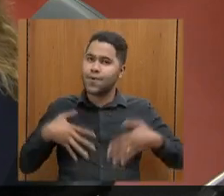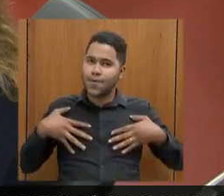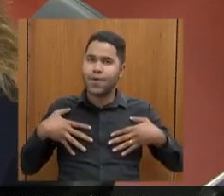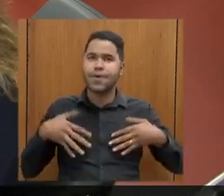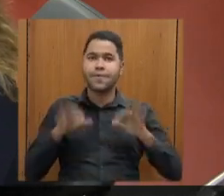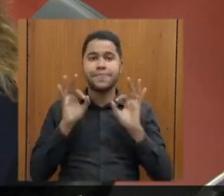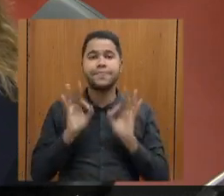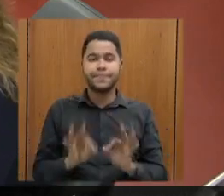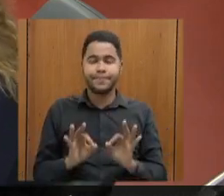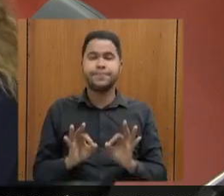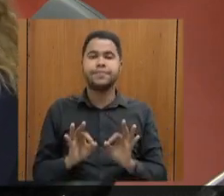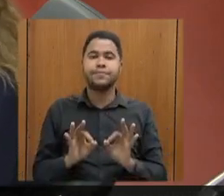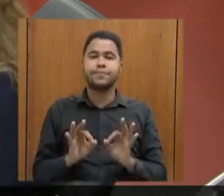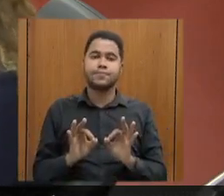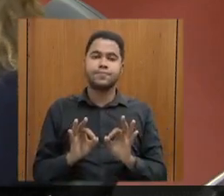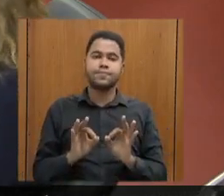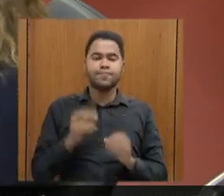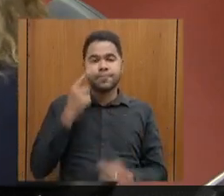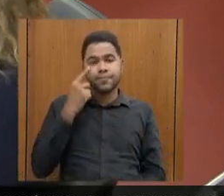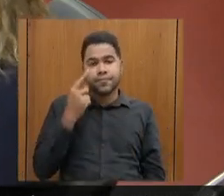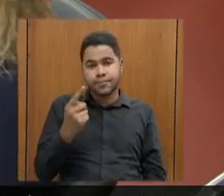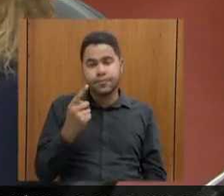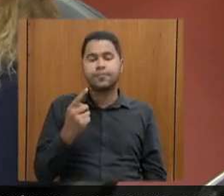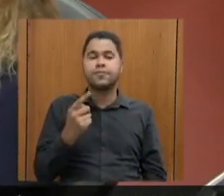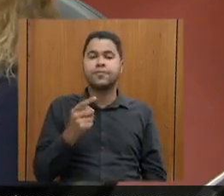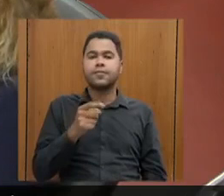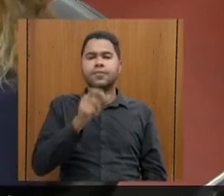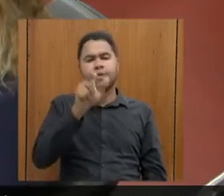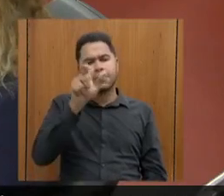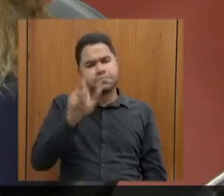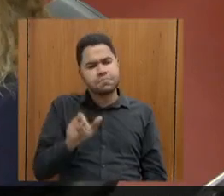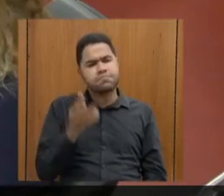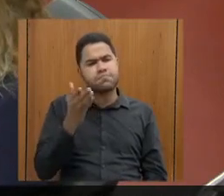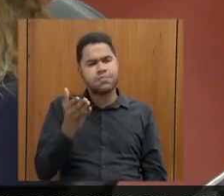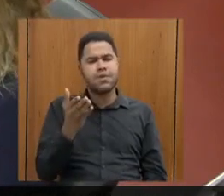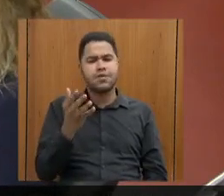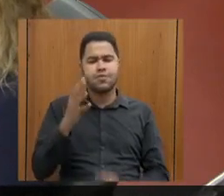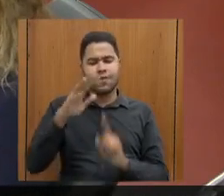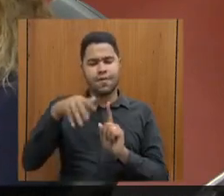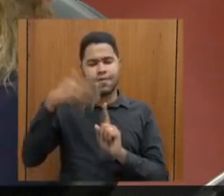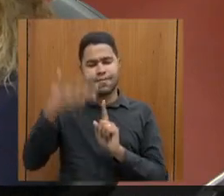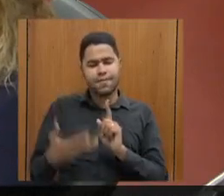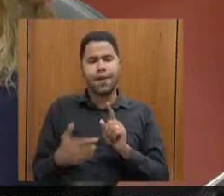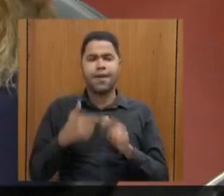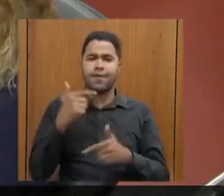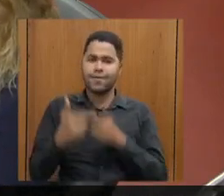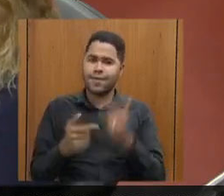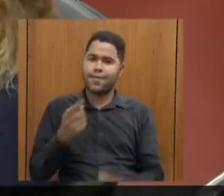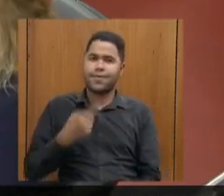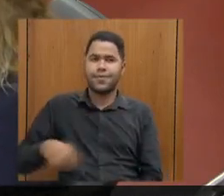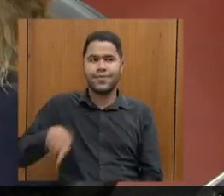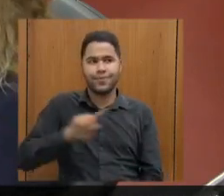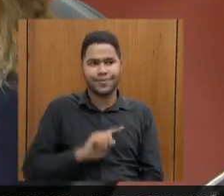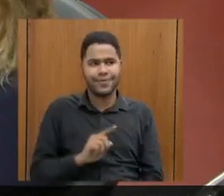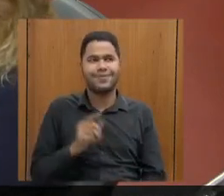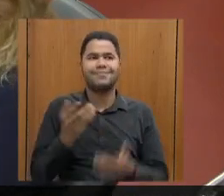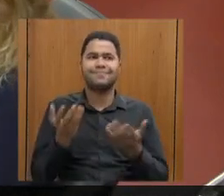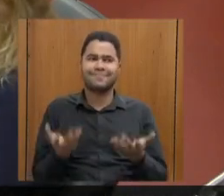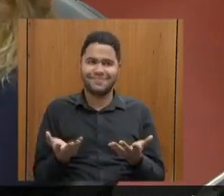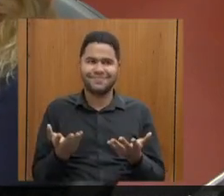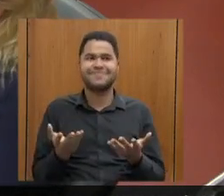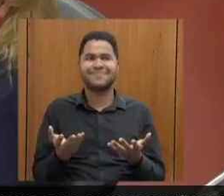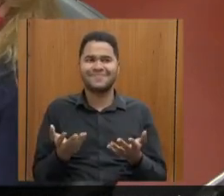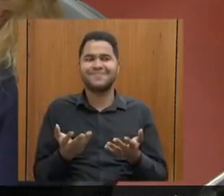muito grande é ouvir isso dele uma pessoa que realmente prestigiou o trabalho que esse dia quando a